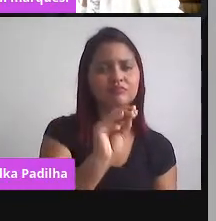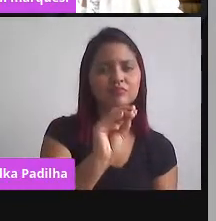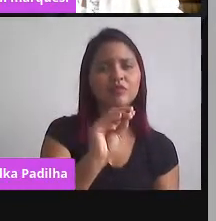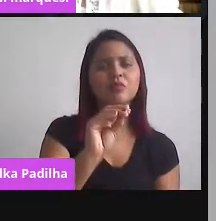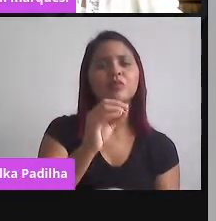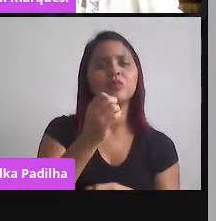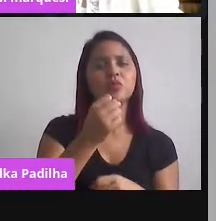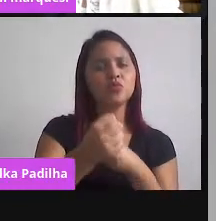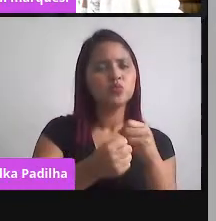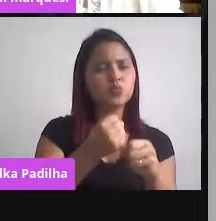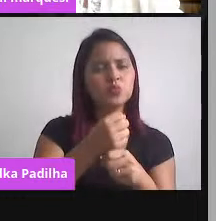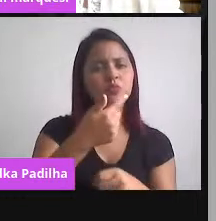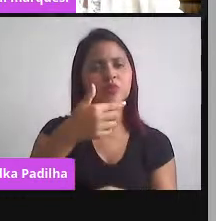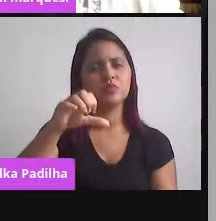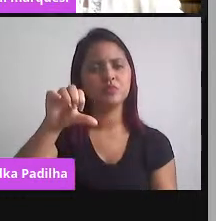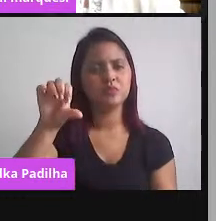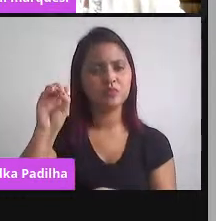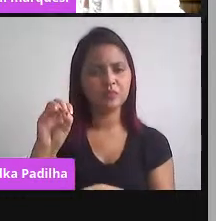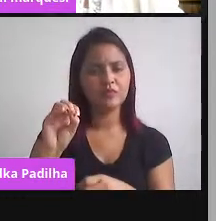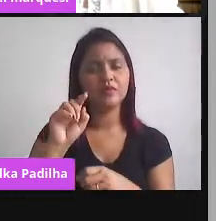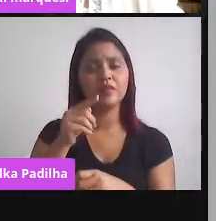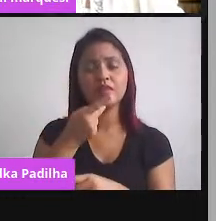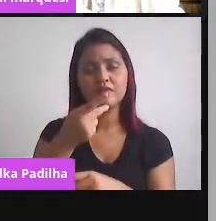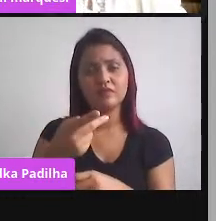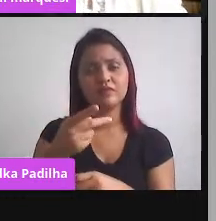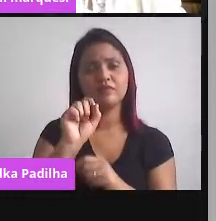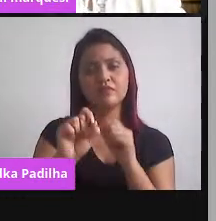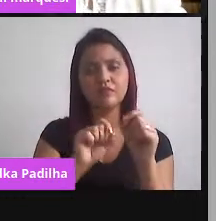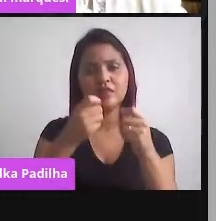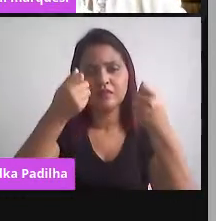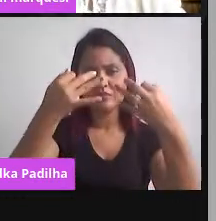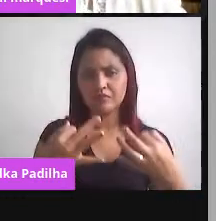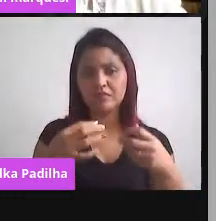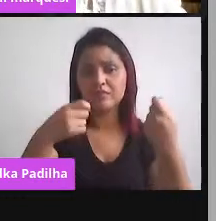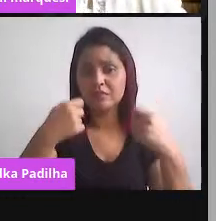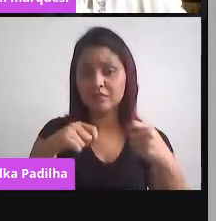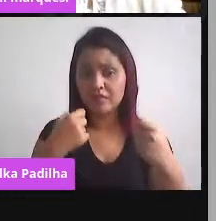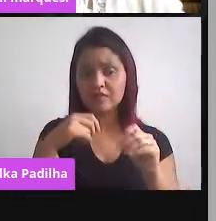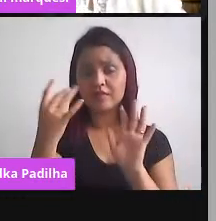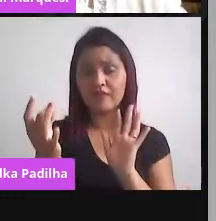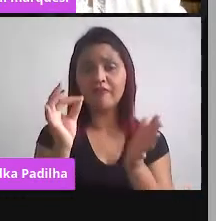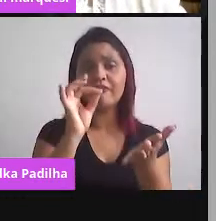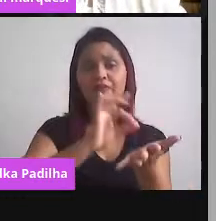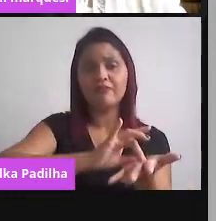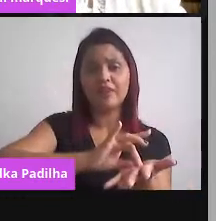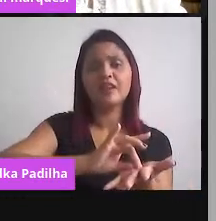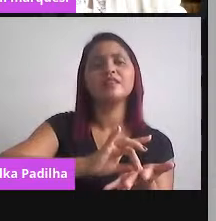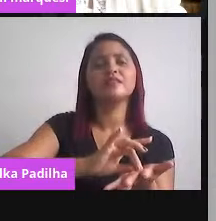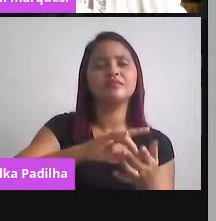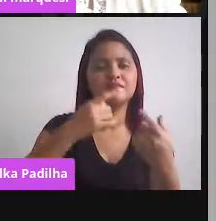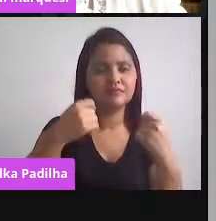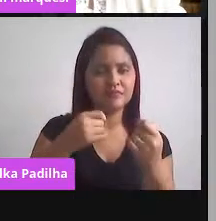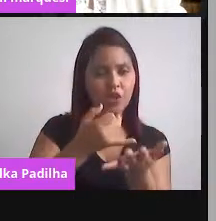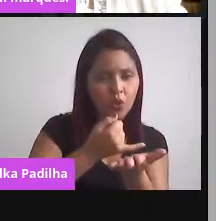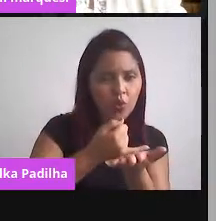1990, que ele diz que uma explicação, ela tem que ter uma constatação inicial, ela tem que ter uma